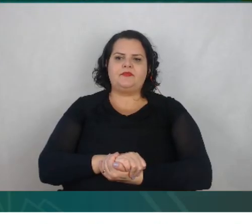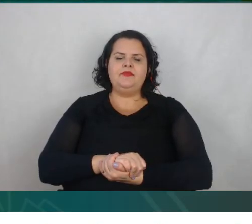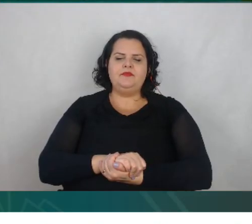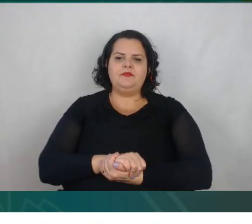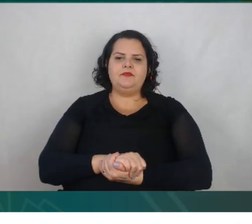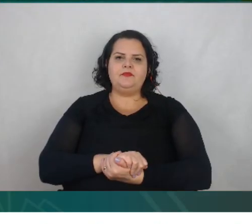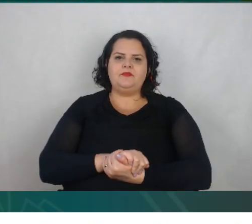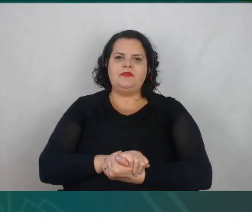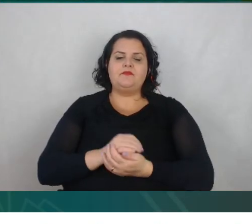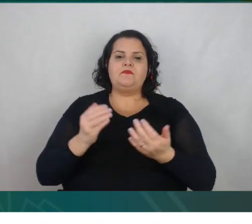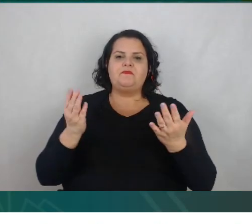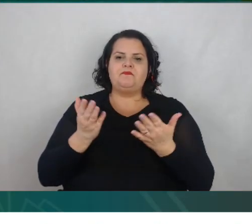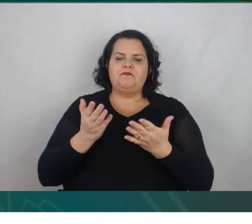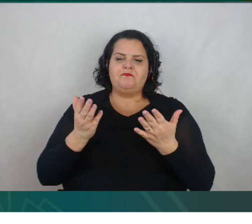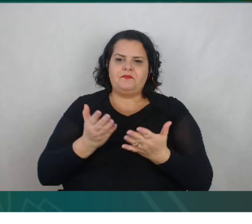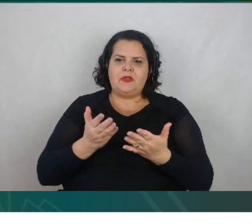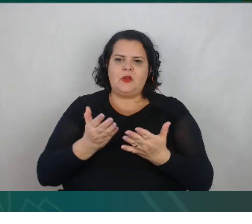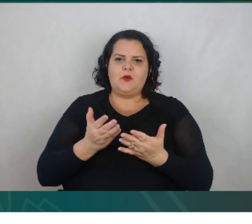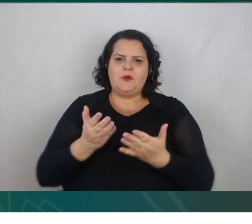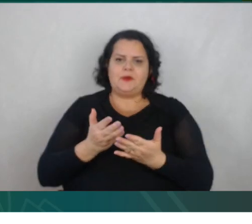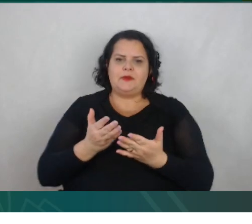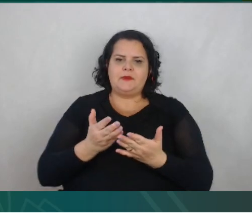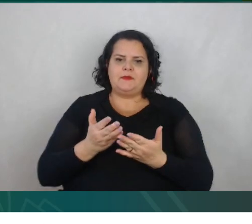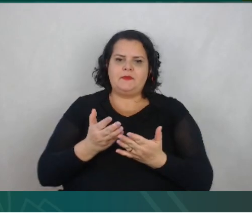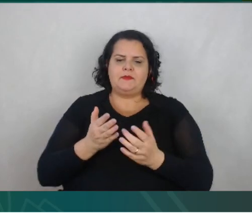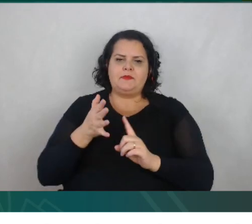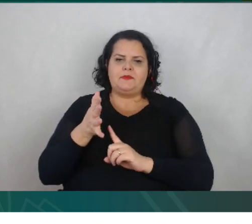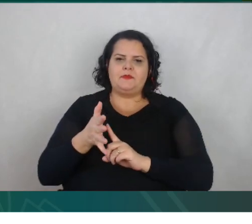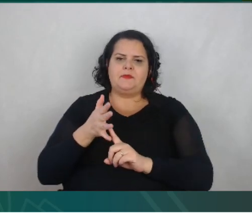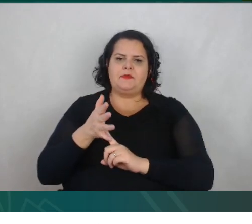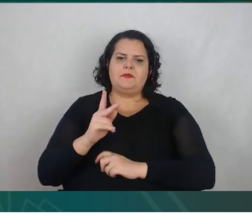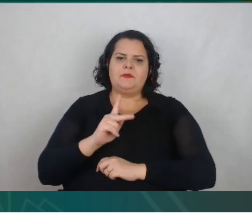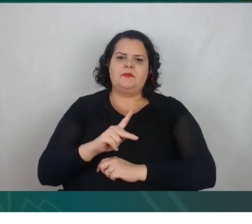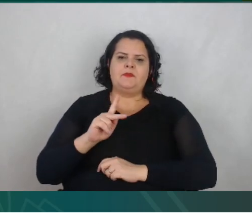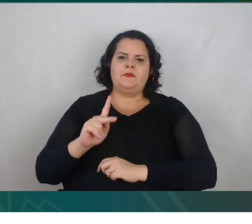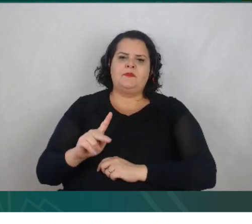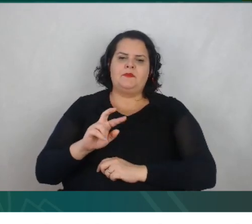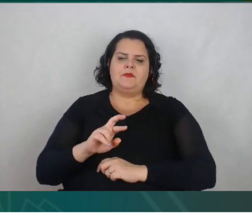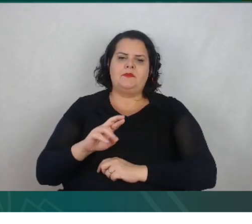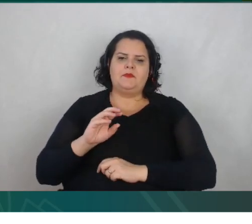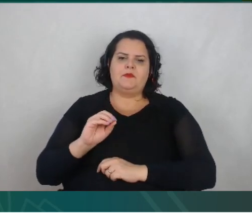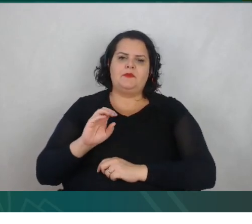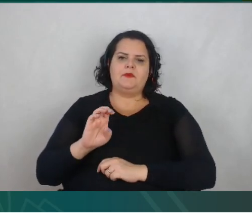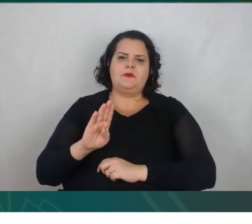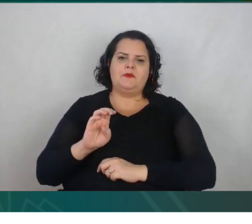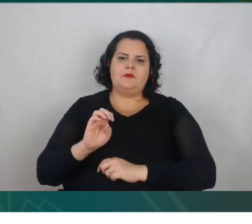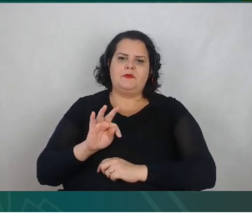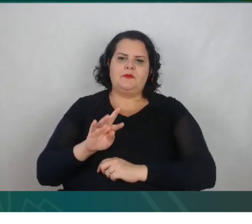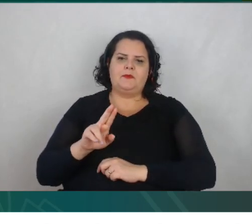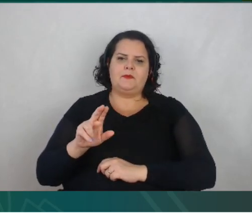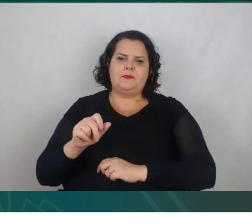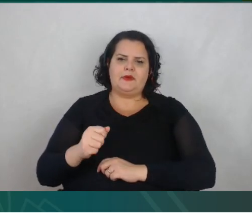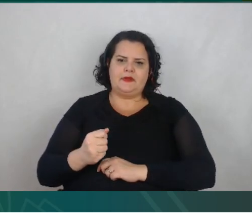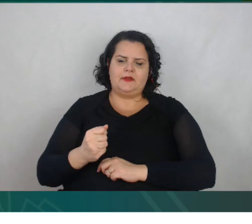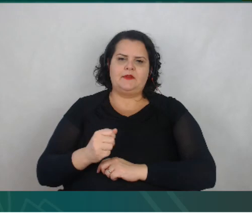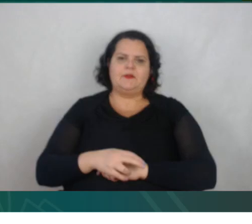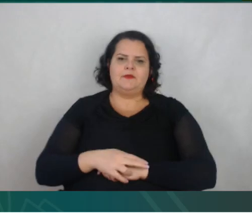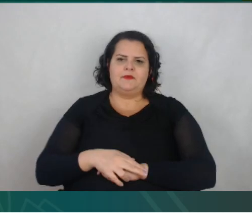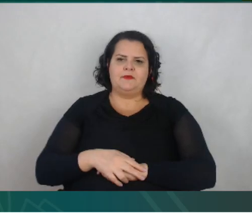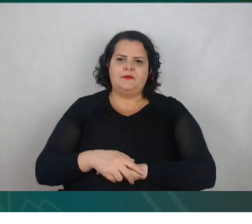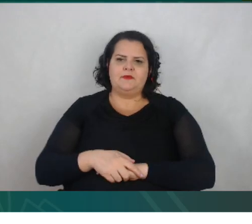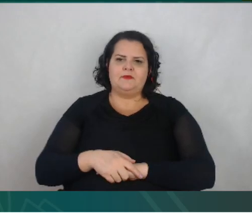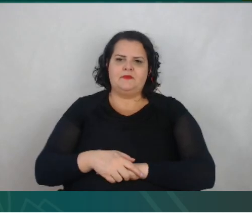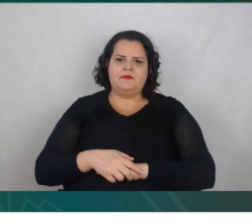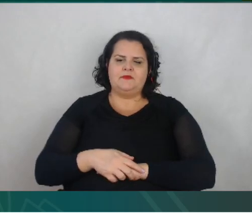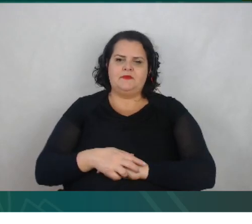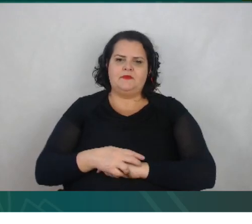Então, nós passamos agora a palavra para a professora Roberta Cessa Yamaguchi Stiliano. Roberta,